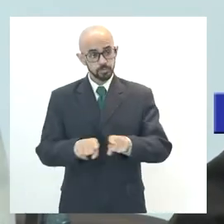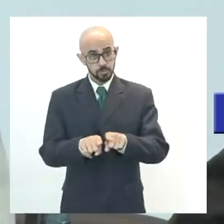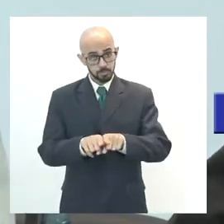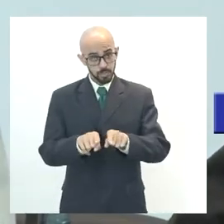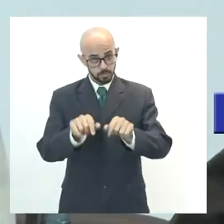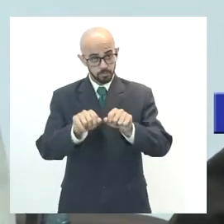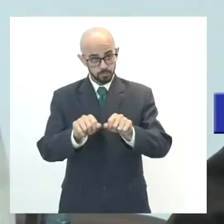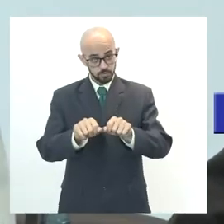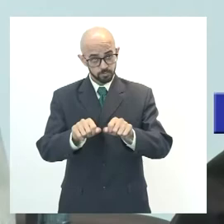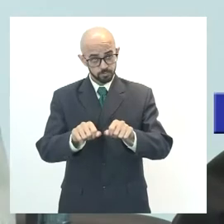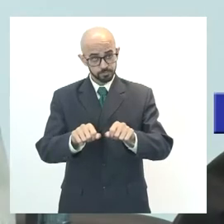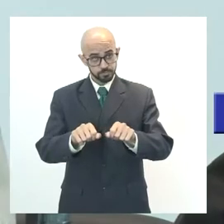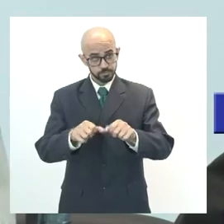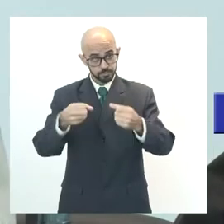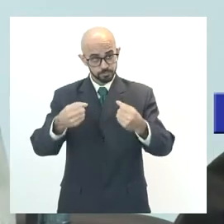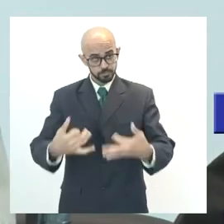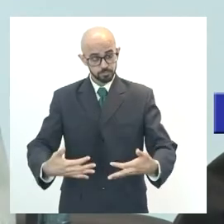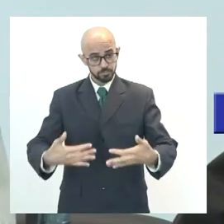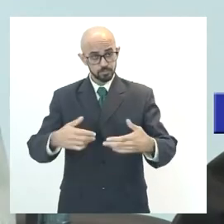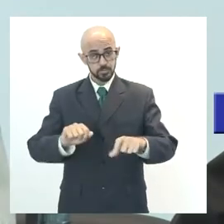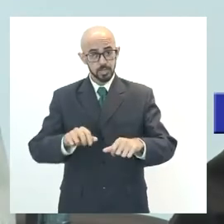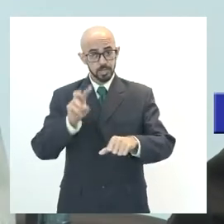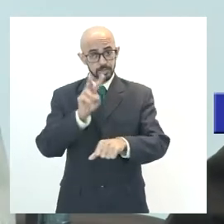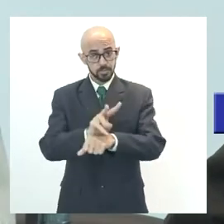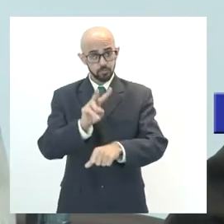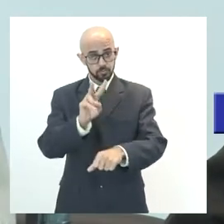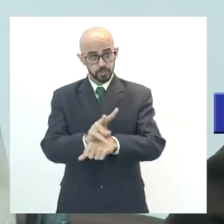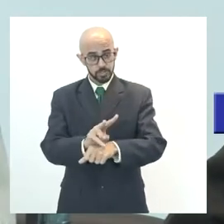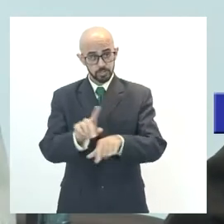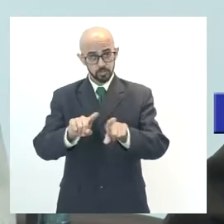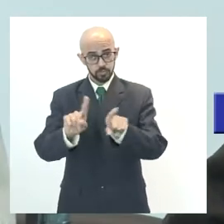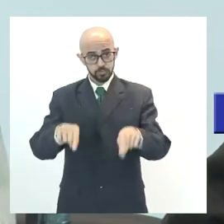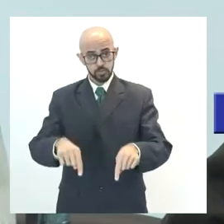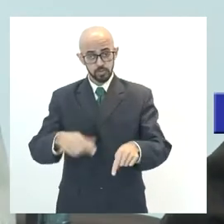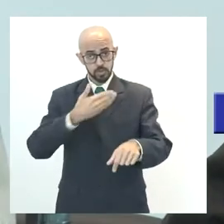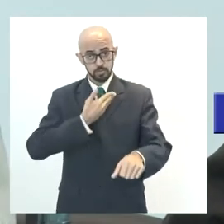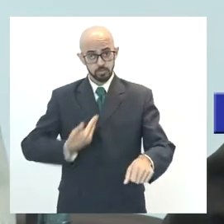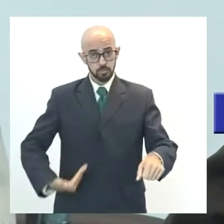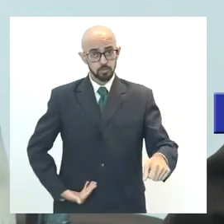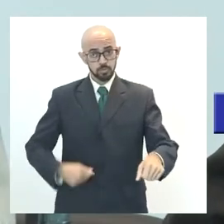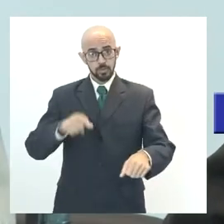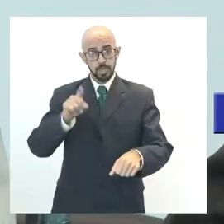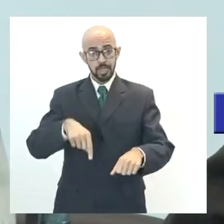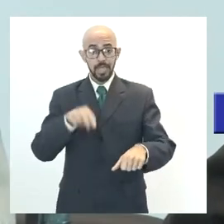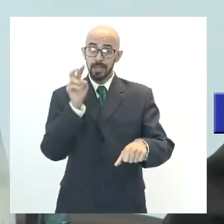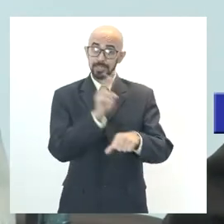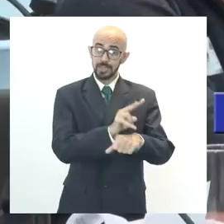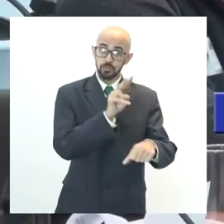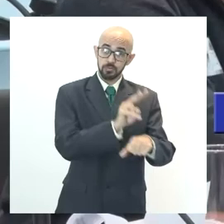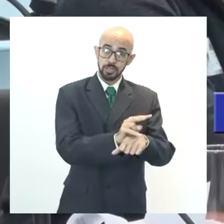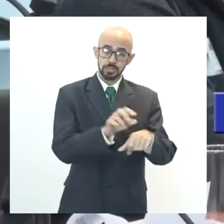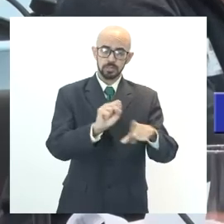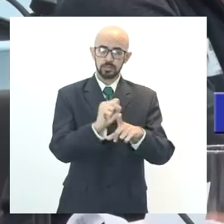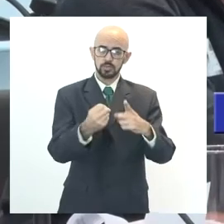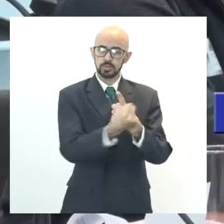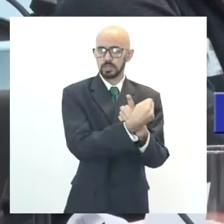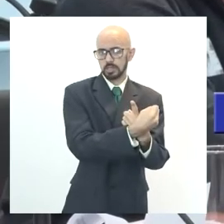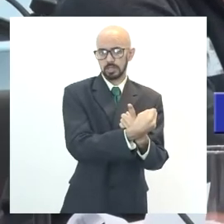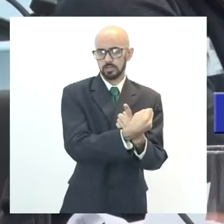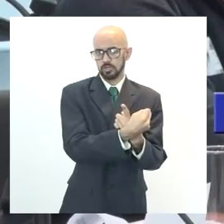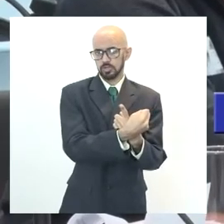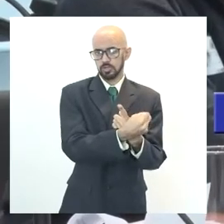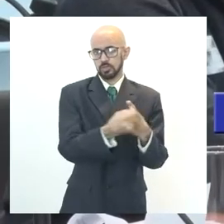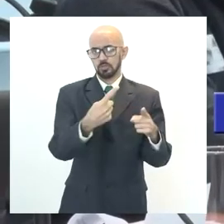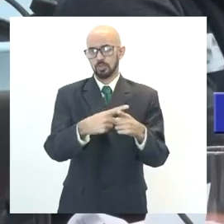colocação à defesa do servidor público é a defesa da sociedade porque